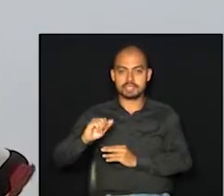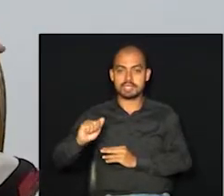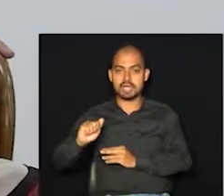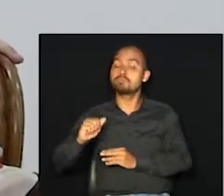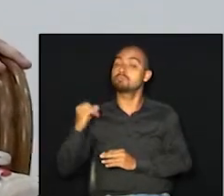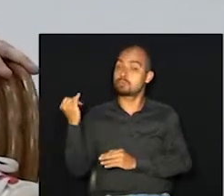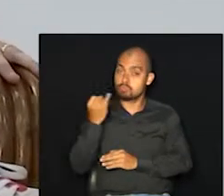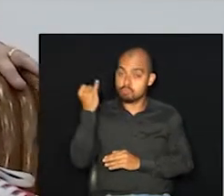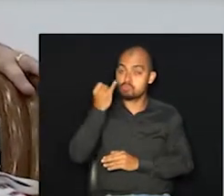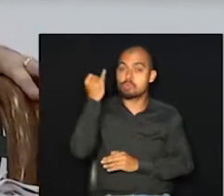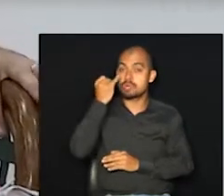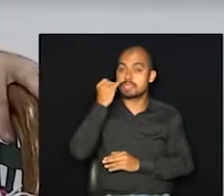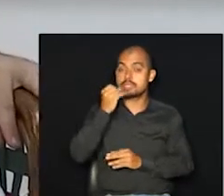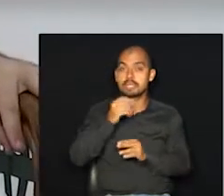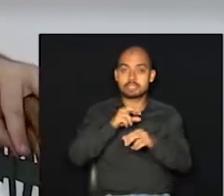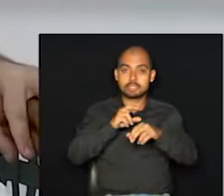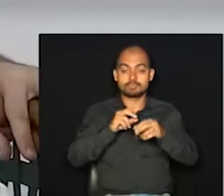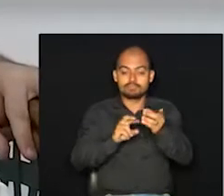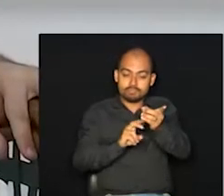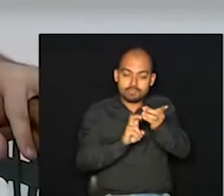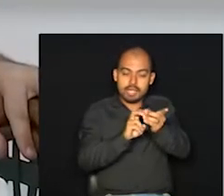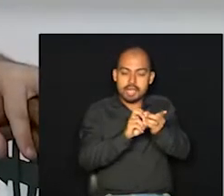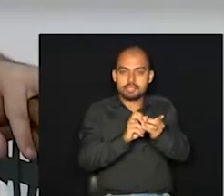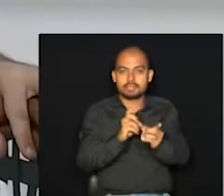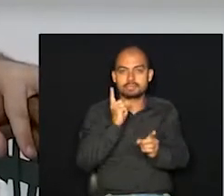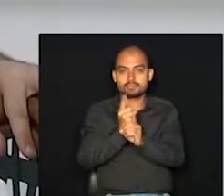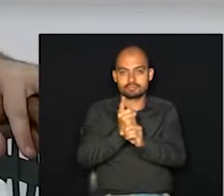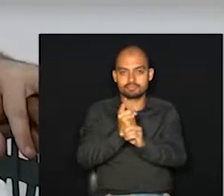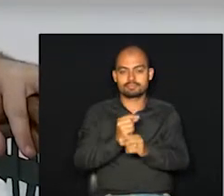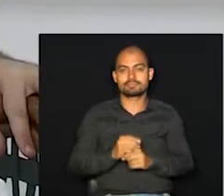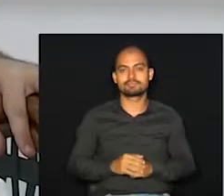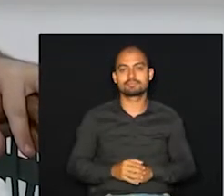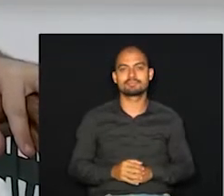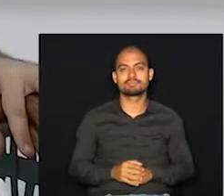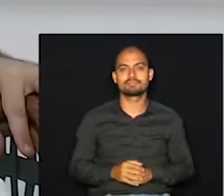para detectar o câncer de próstata. Vai lá, Michel.